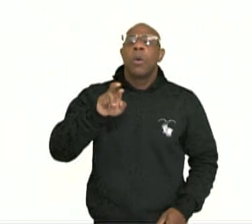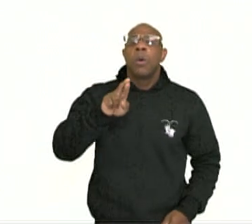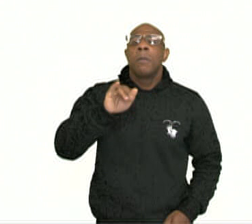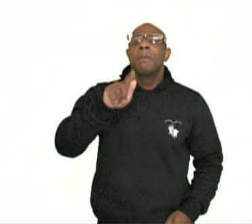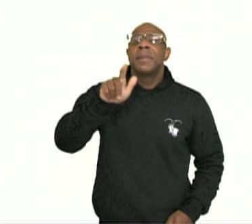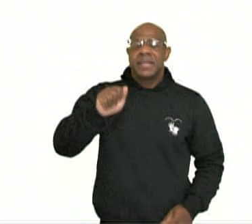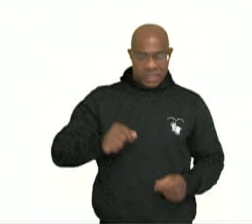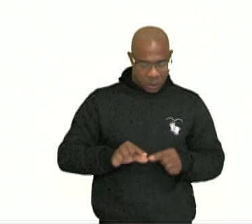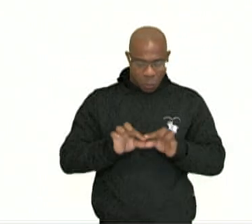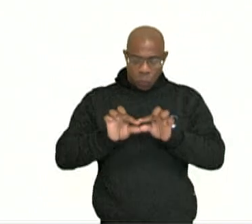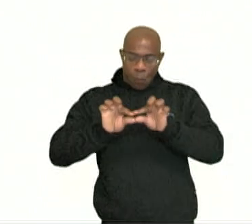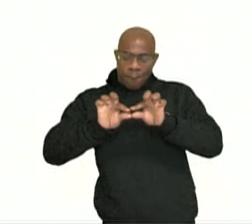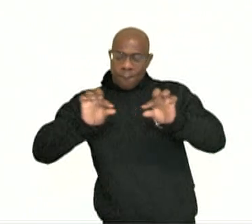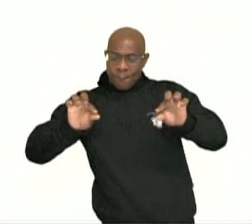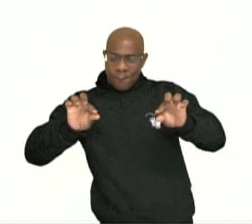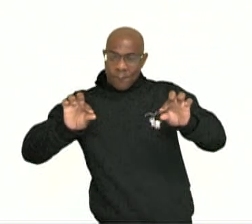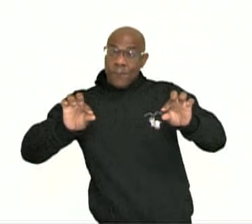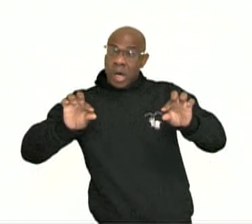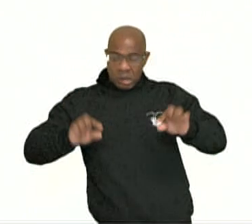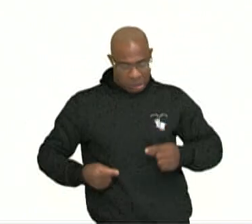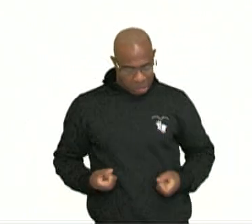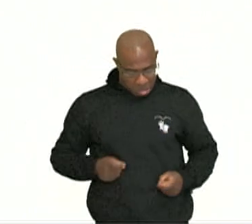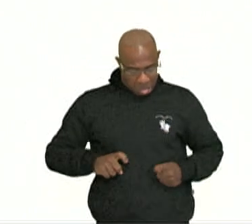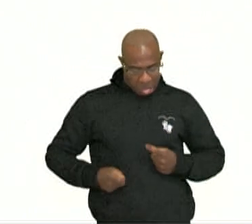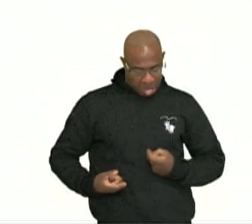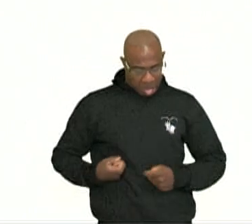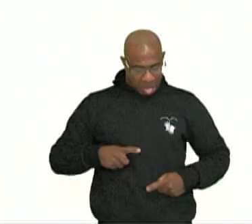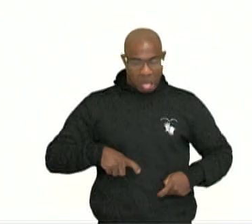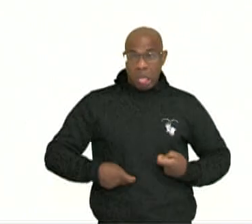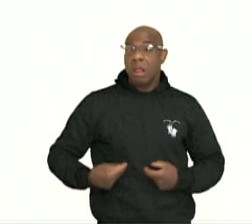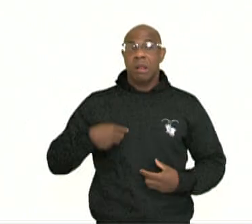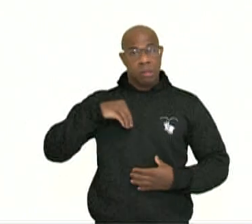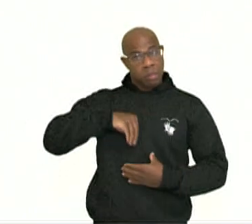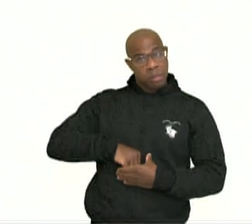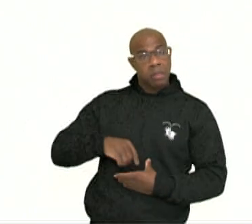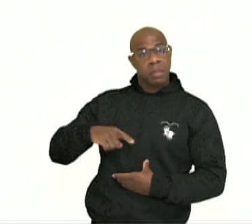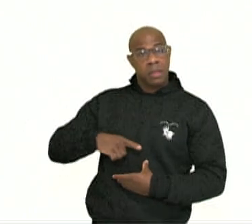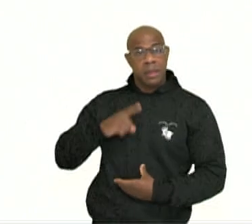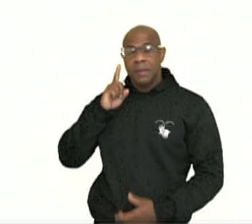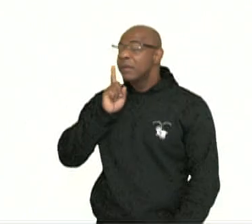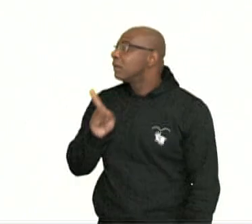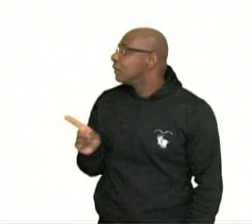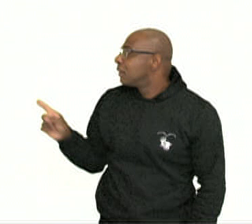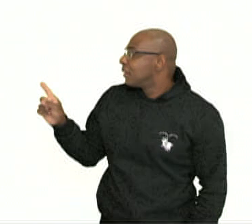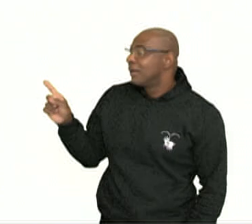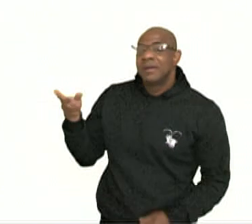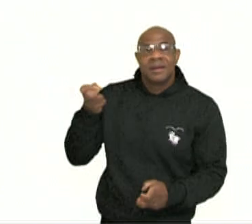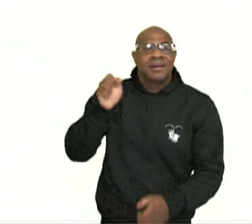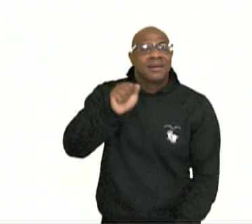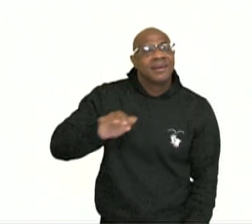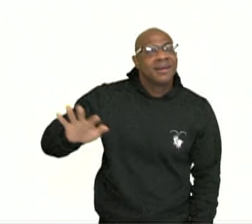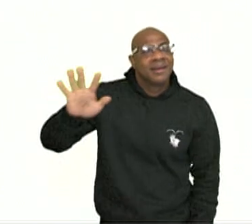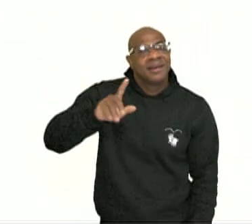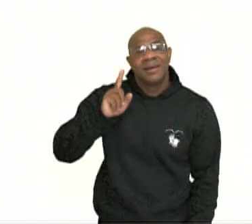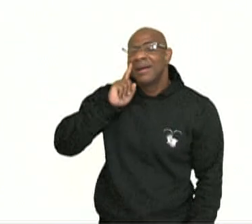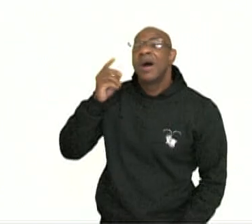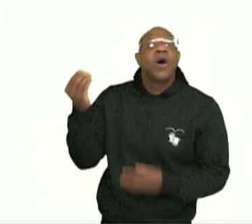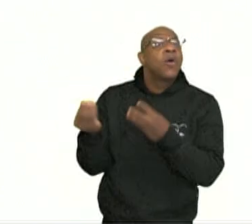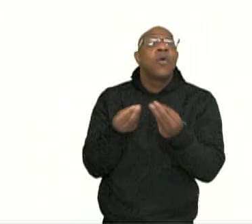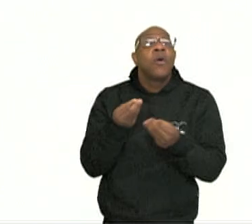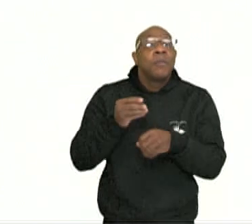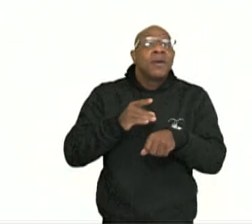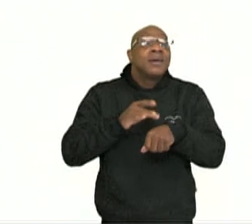pelo verme Ascaris lumbricoide. Então, a gente vê um esquema aqui de como está se dando a contaminação,